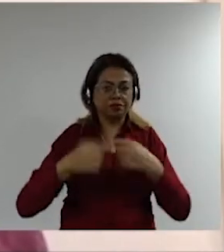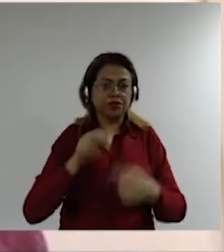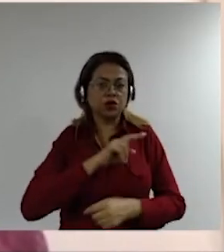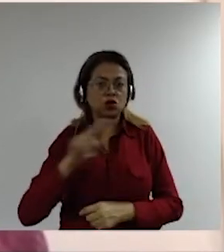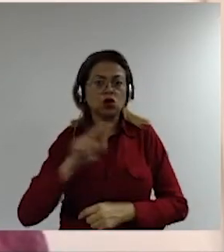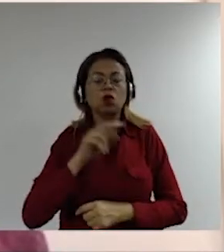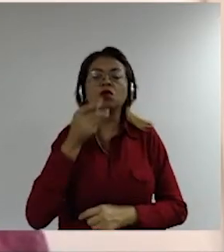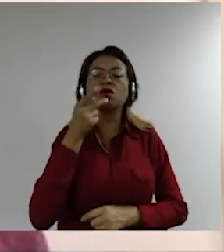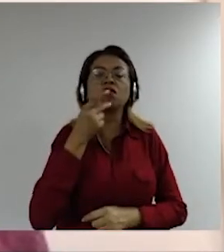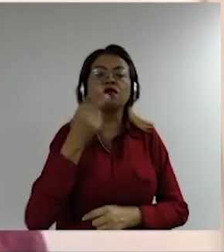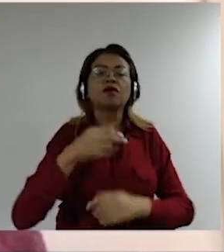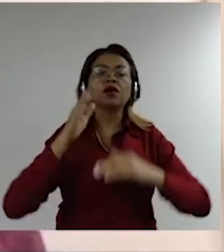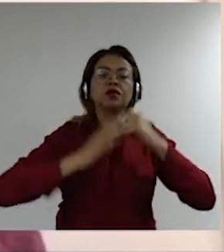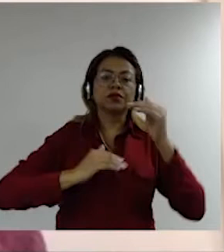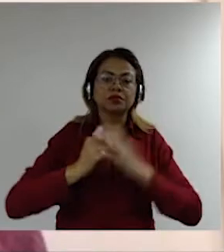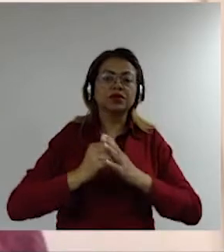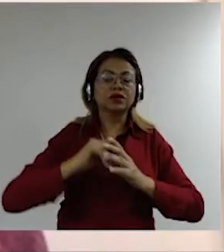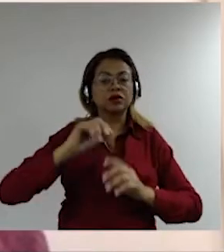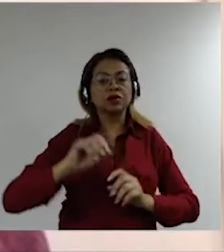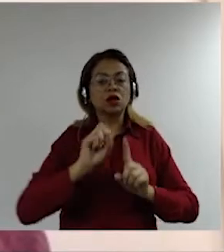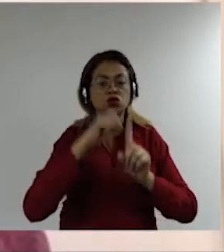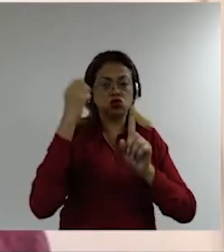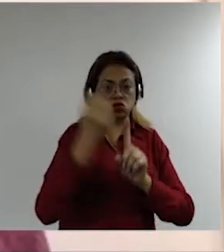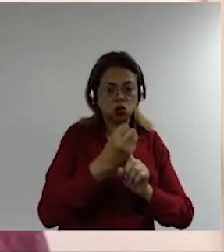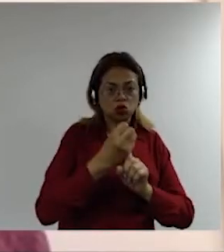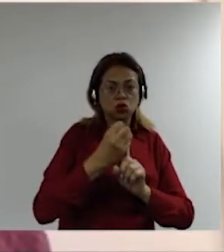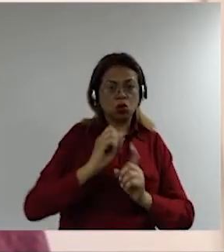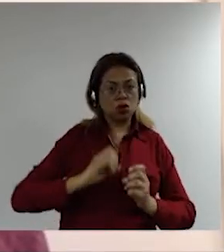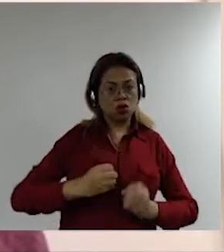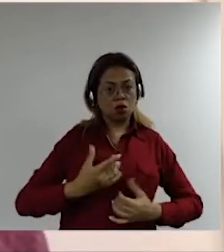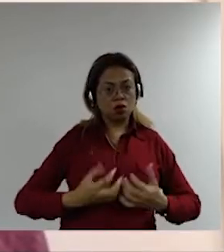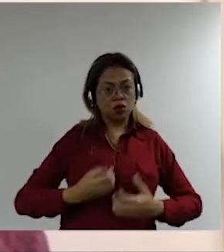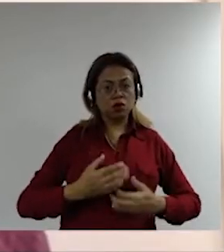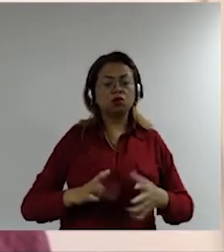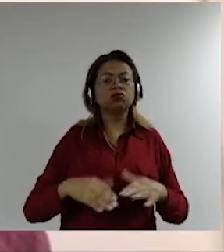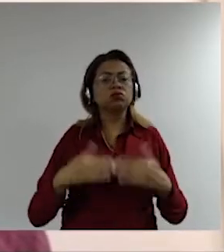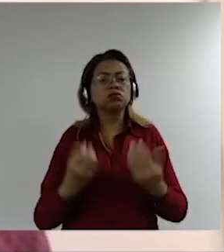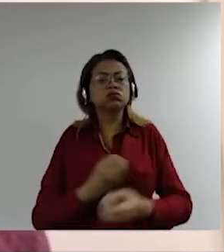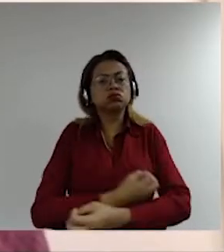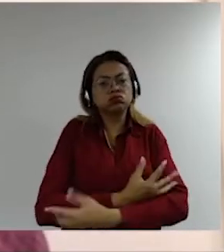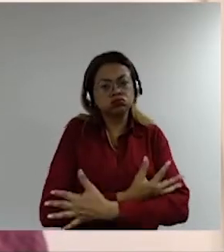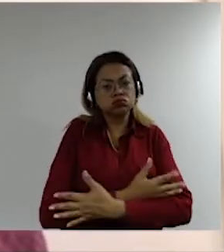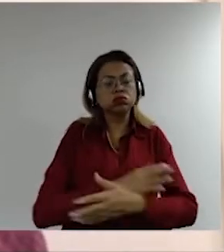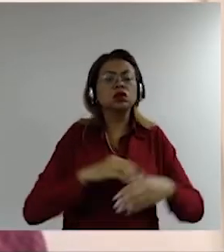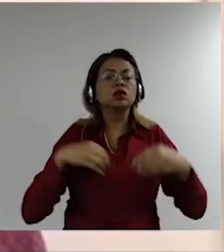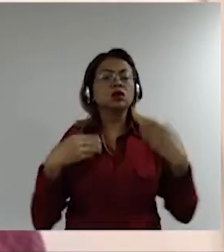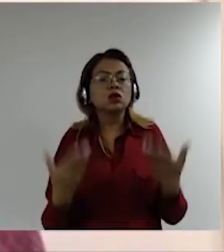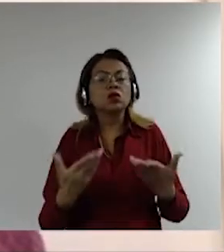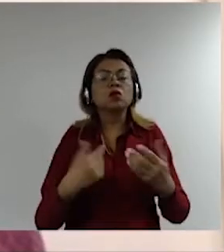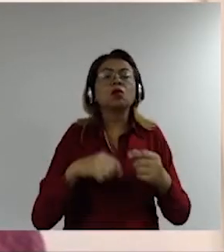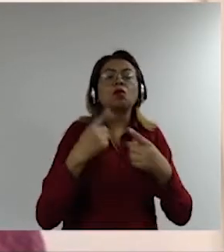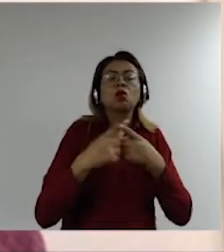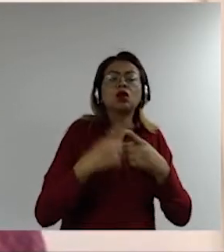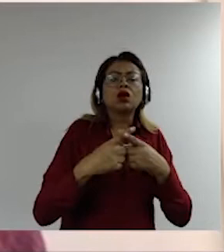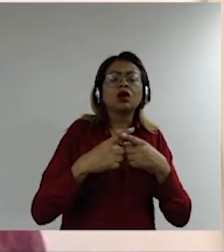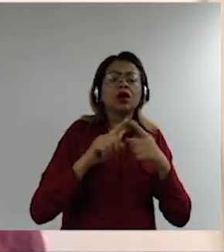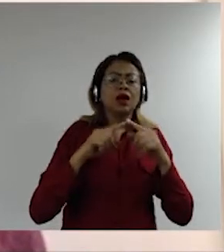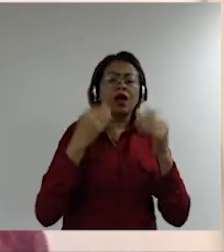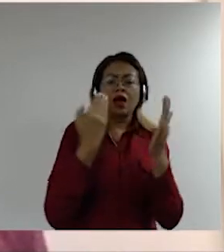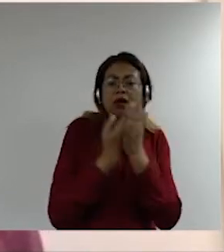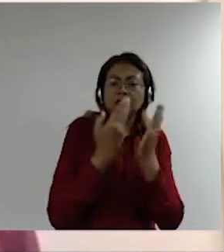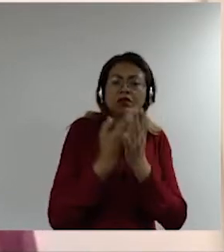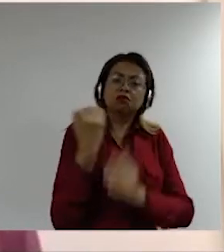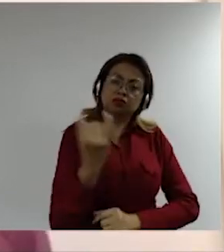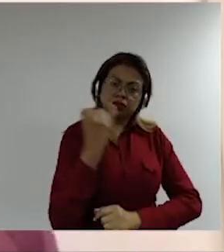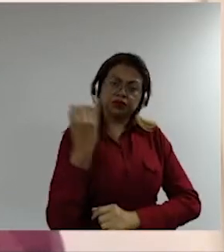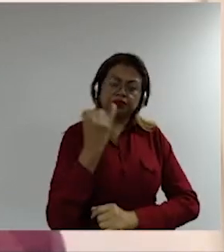de habilidades socioemocionais. Por que a escola é essencial e insubstituível? Em primeiro lugar,